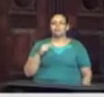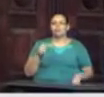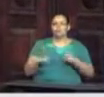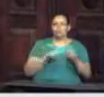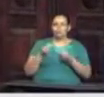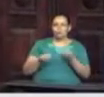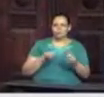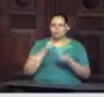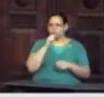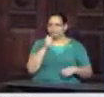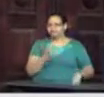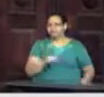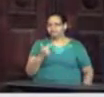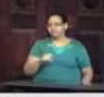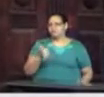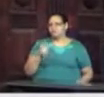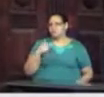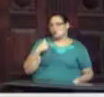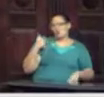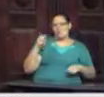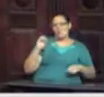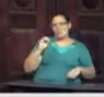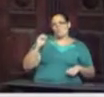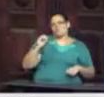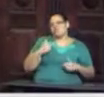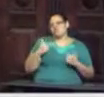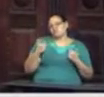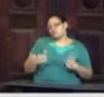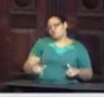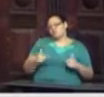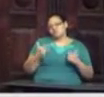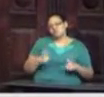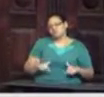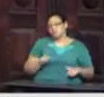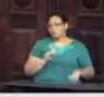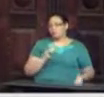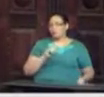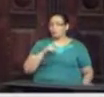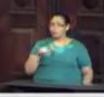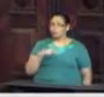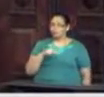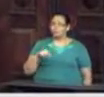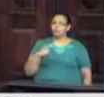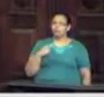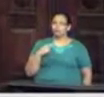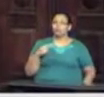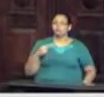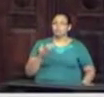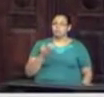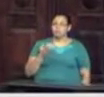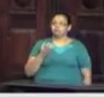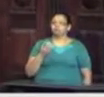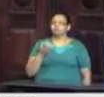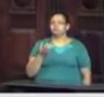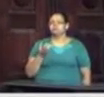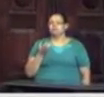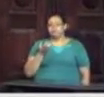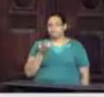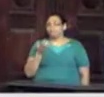como se não tivesse nada a ver com esta situação. Não, nós somos, quer queira, quer não